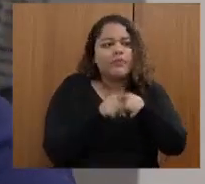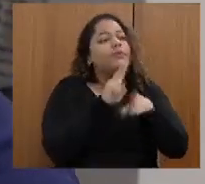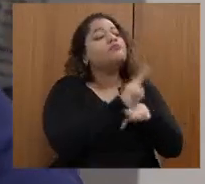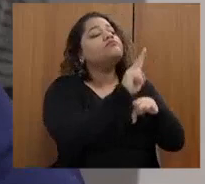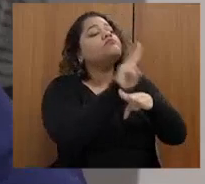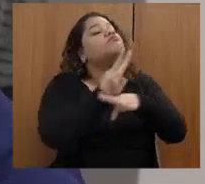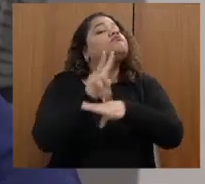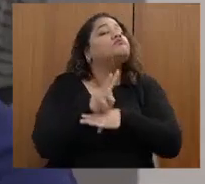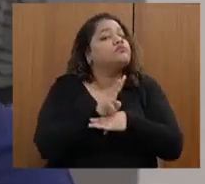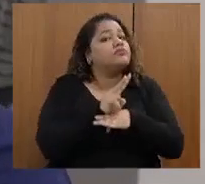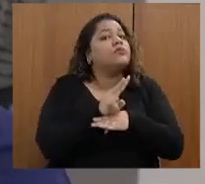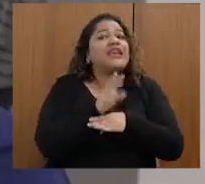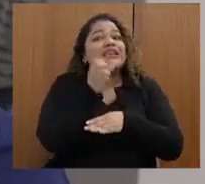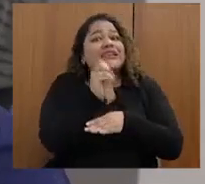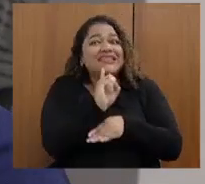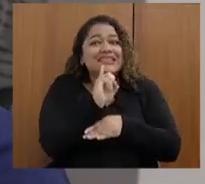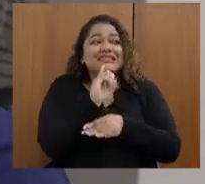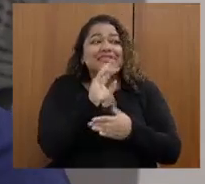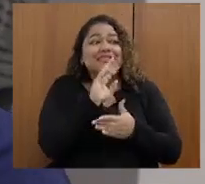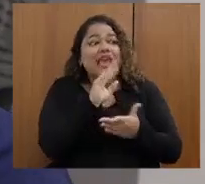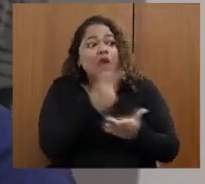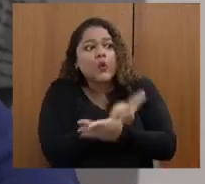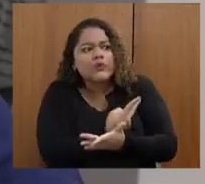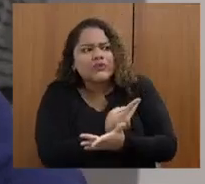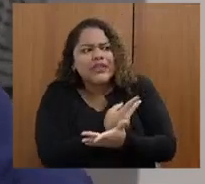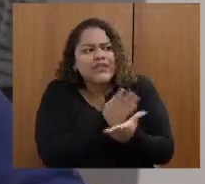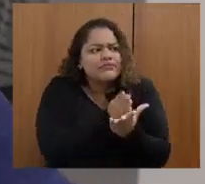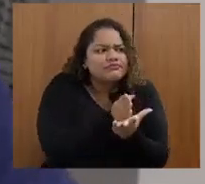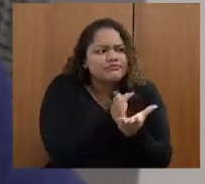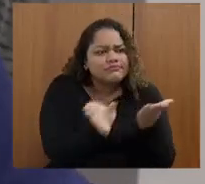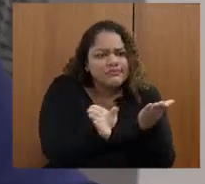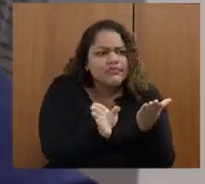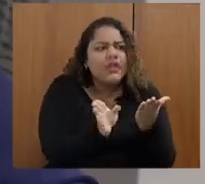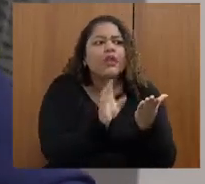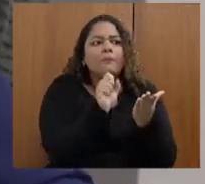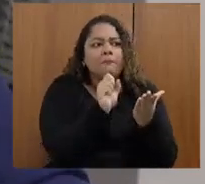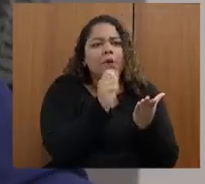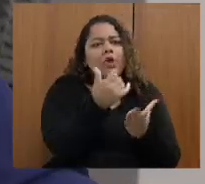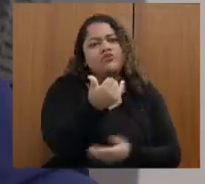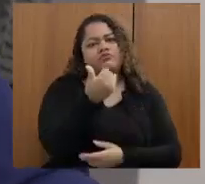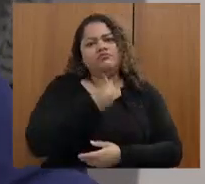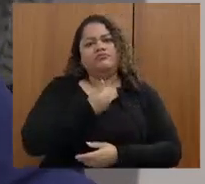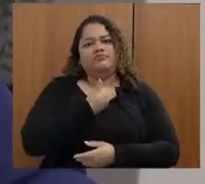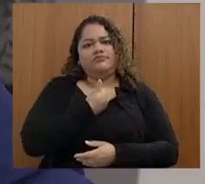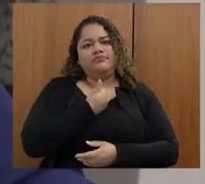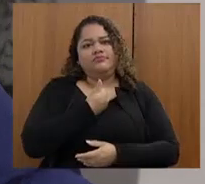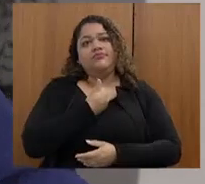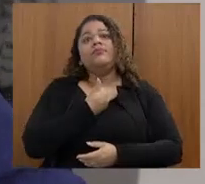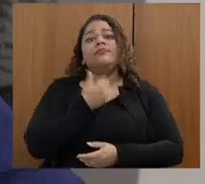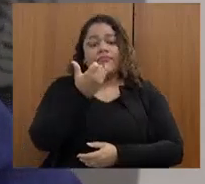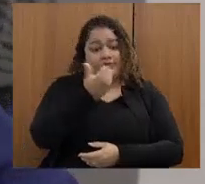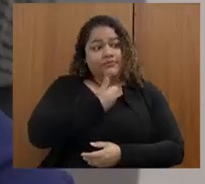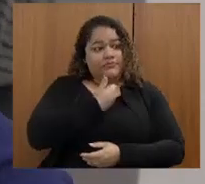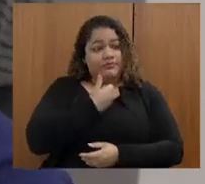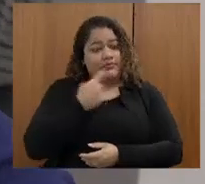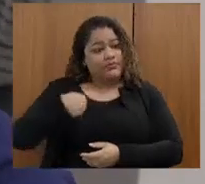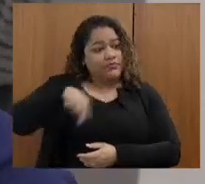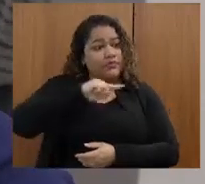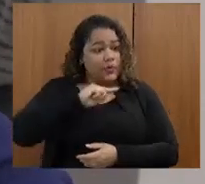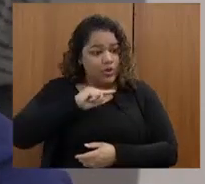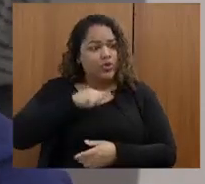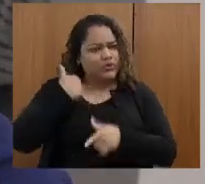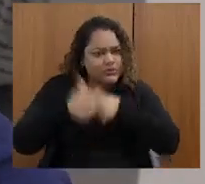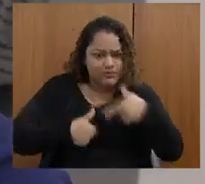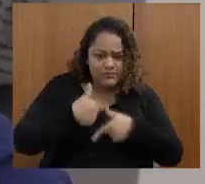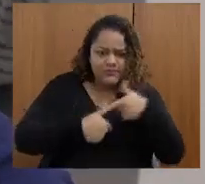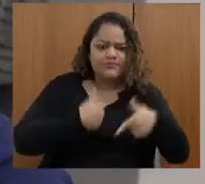qualquer situação que possa estar fora da normalidade possa nos comunicar que nós estamos atuando nós estamos Investindo na